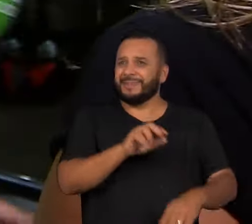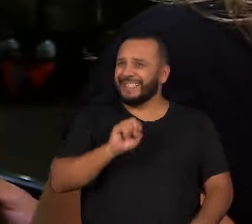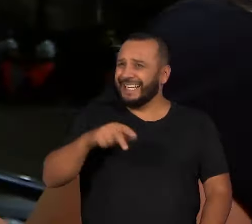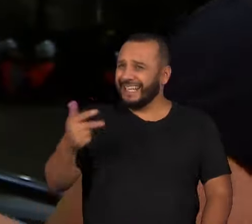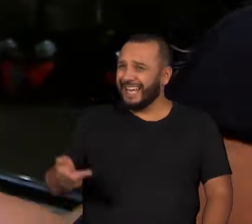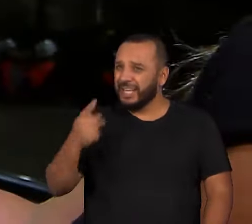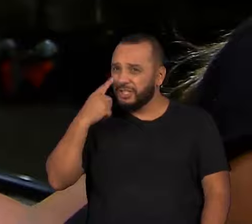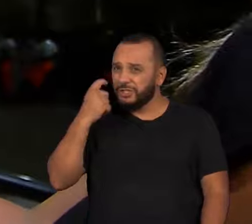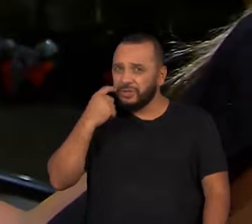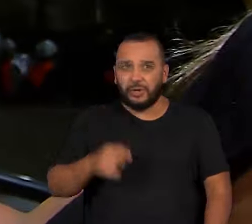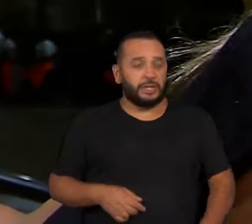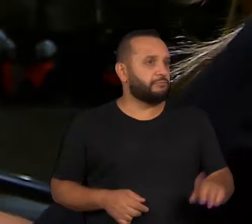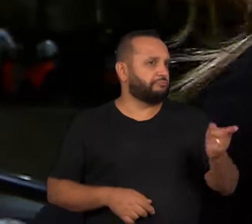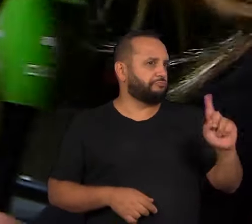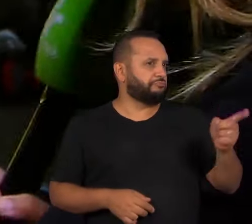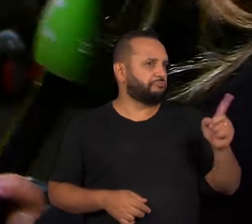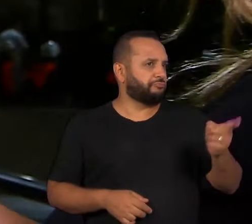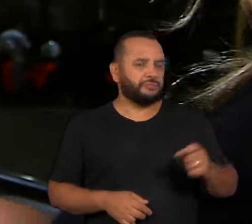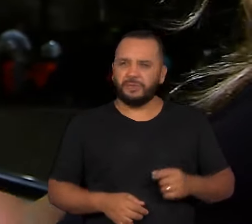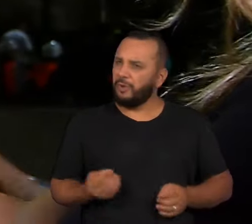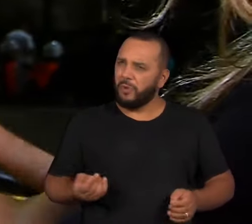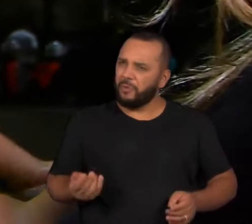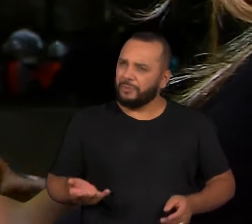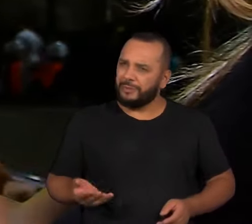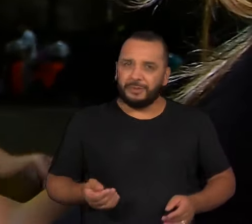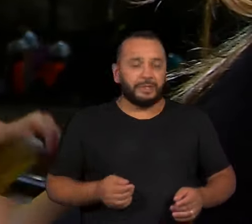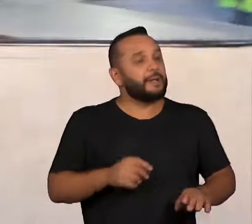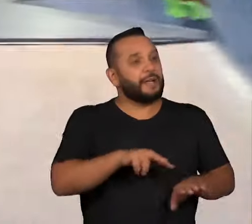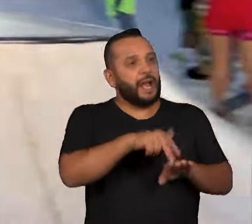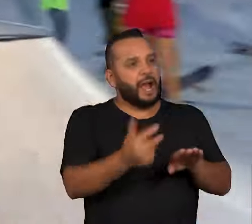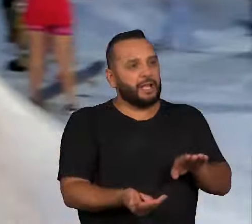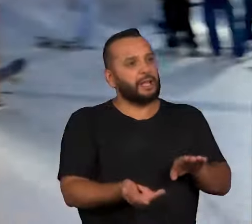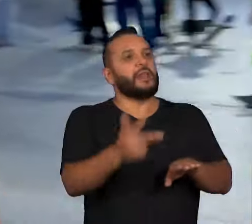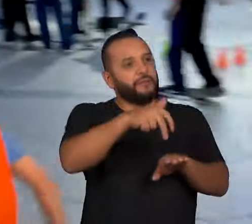chora? Não. Como assim? Cai e levanta.